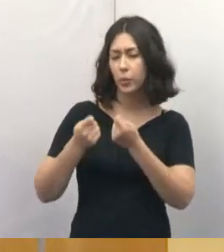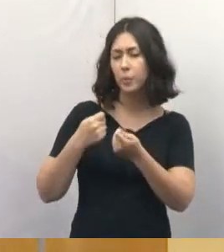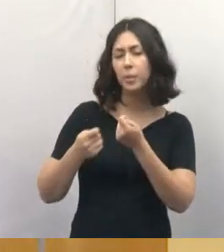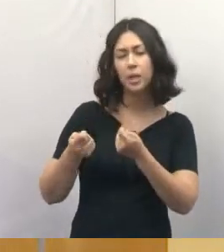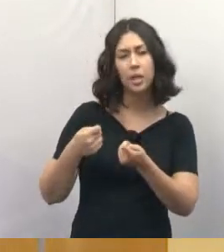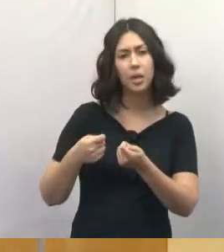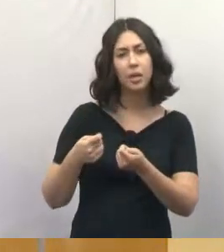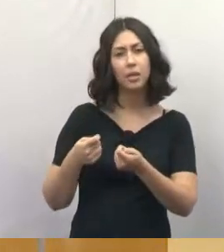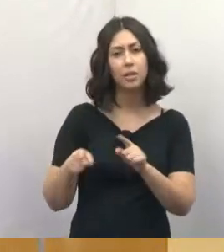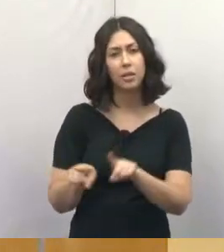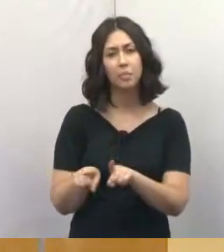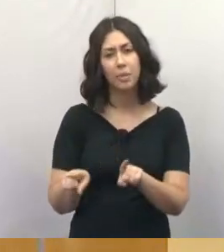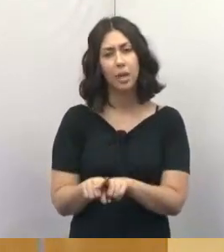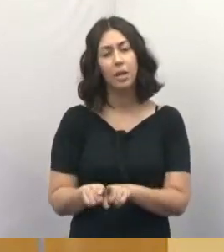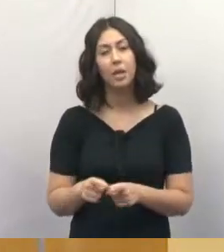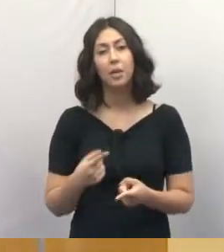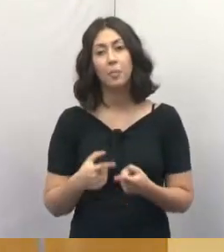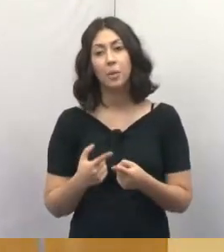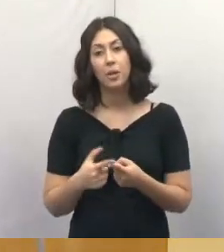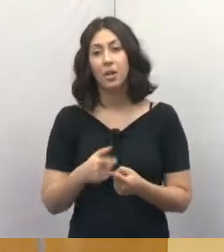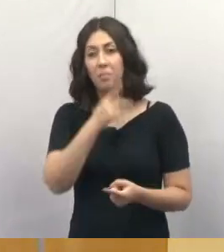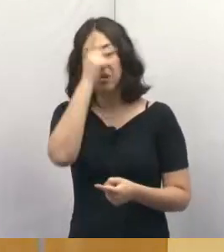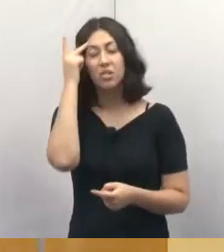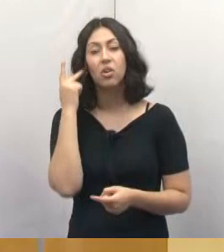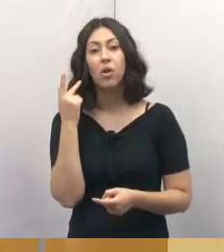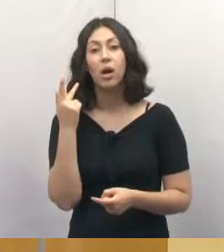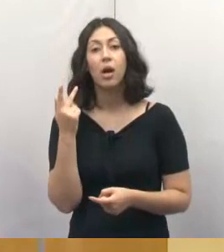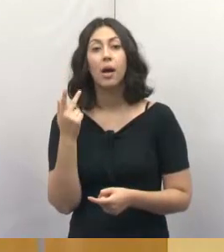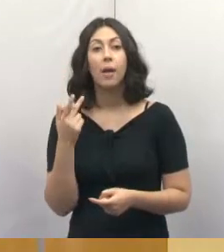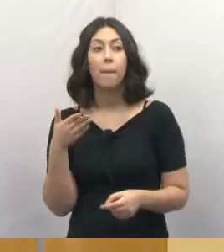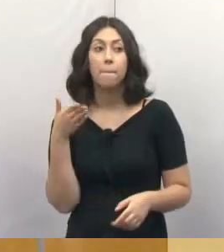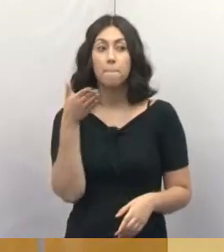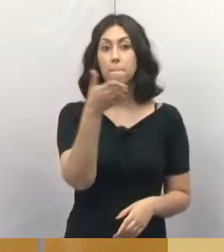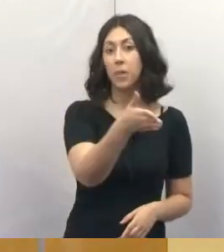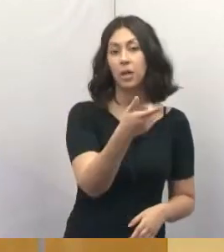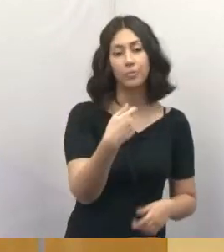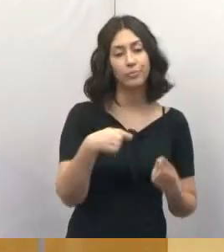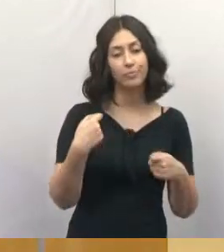vão ter que se deslocar, as pessoas vão ter mais facilidade para pagar.